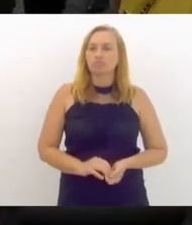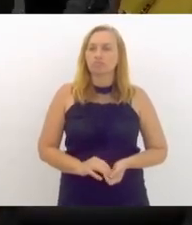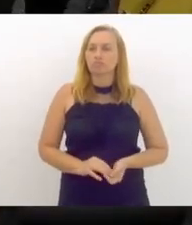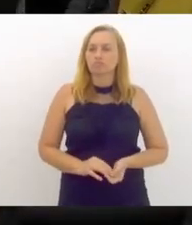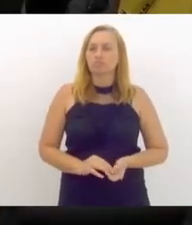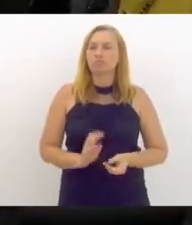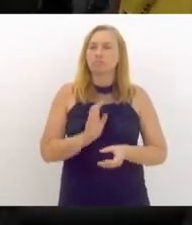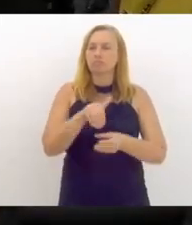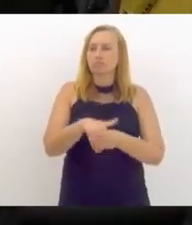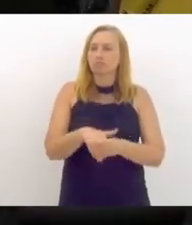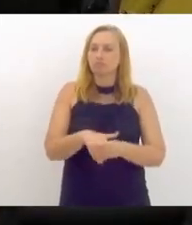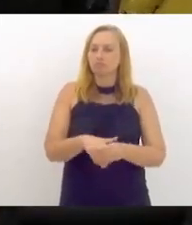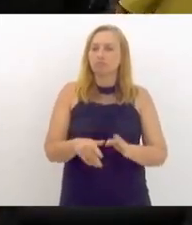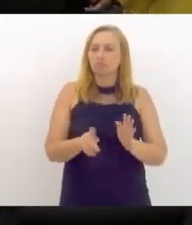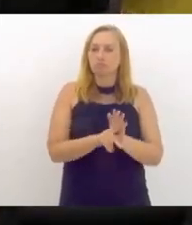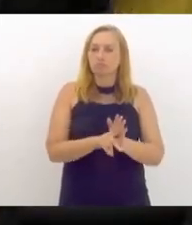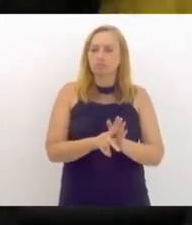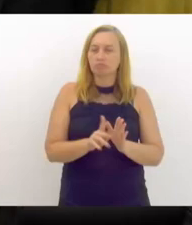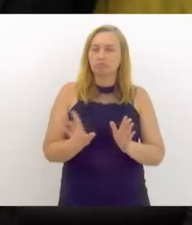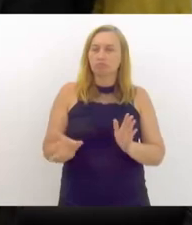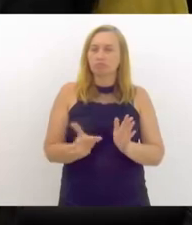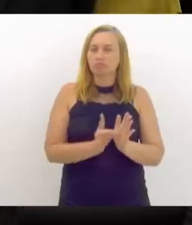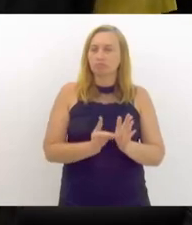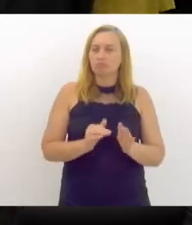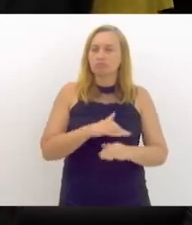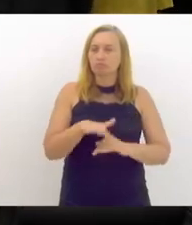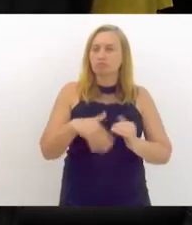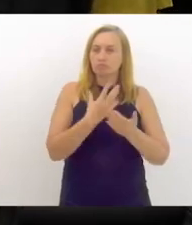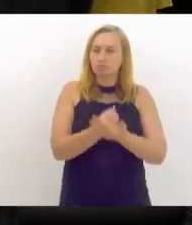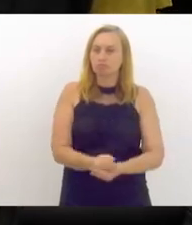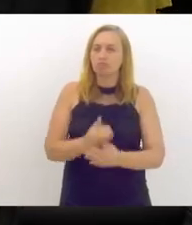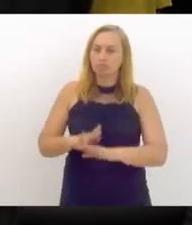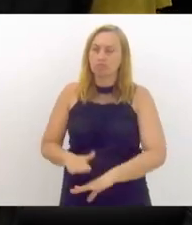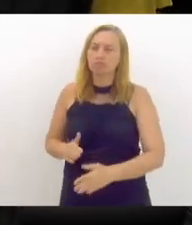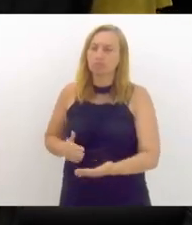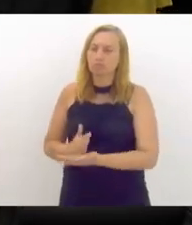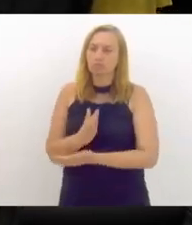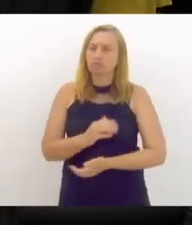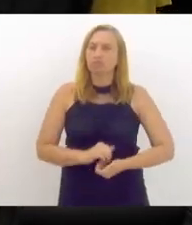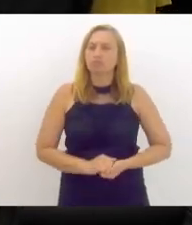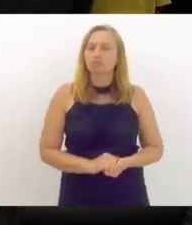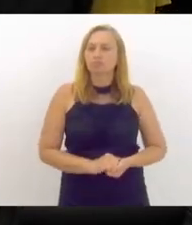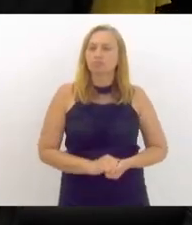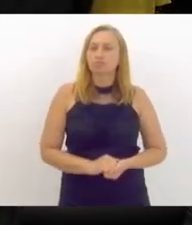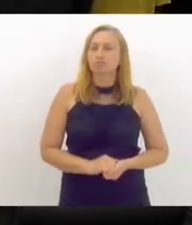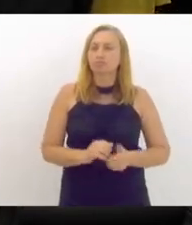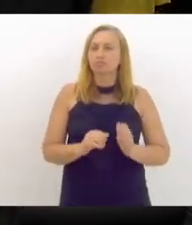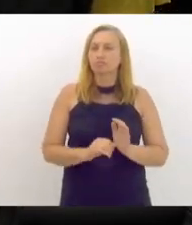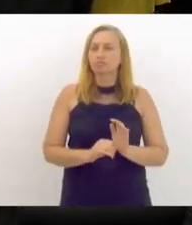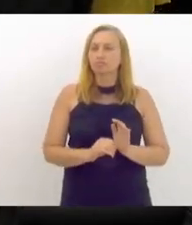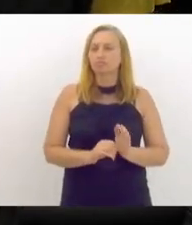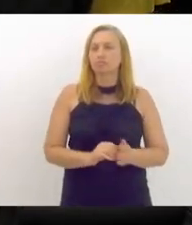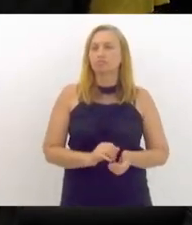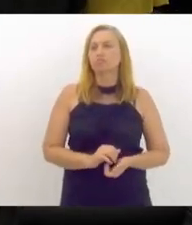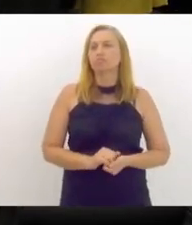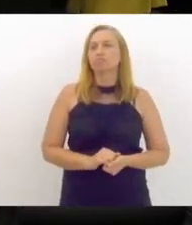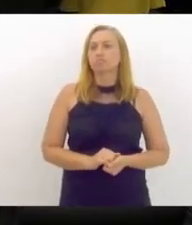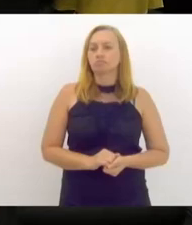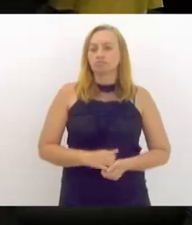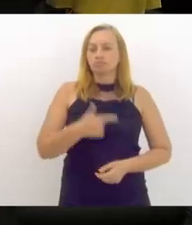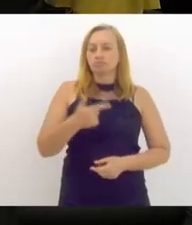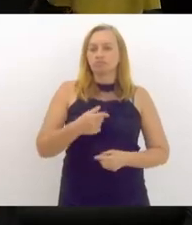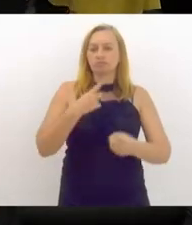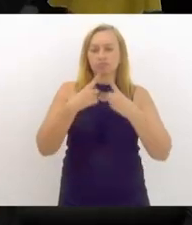Em votação, o projeto assim emendado. Senhores que aprovam, permaneçam como estão, aprovado. Vai a redação do vencido. Para a